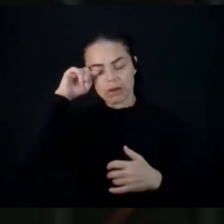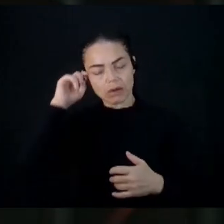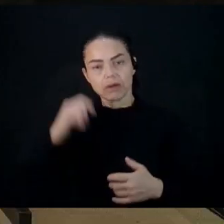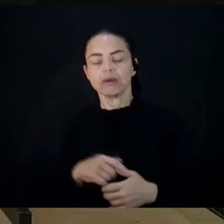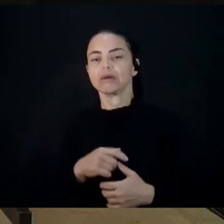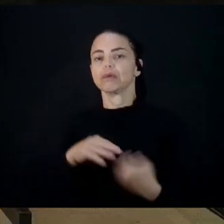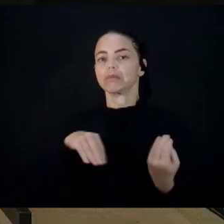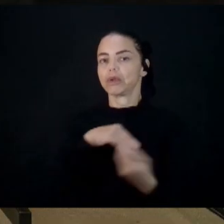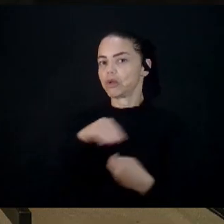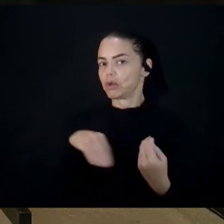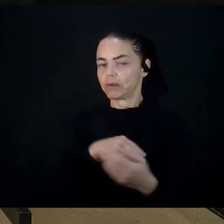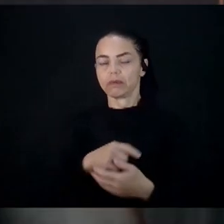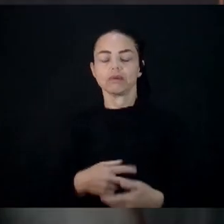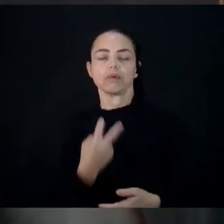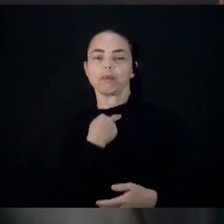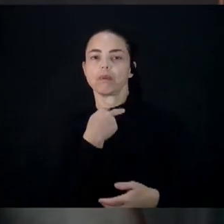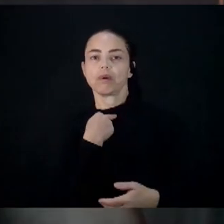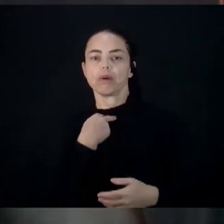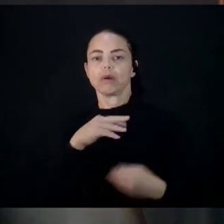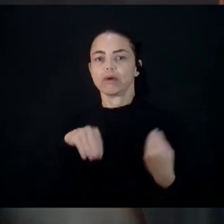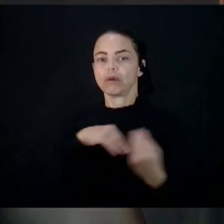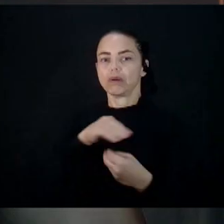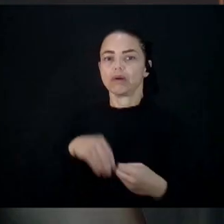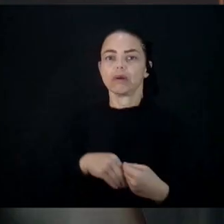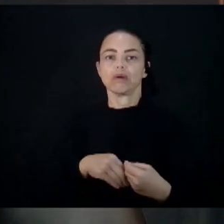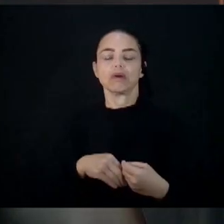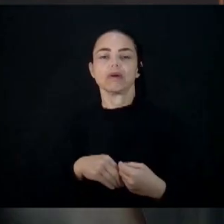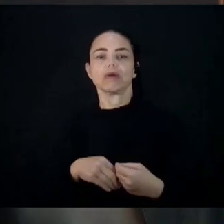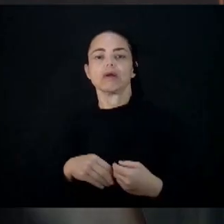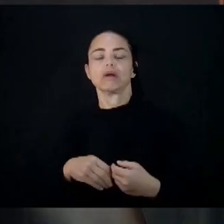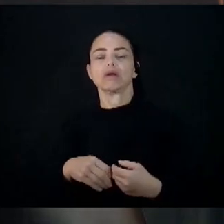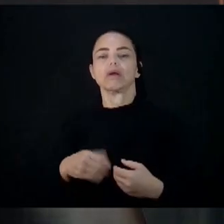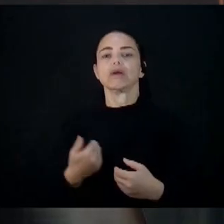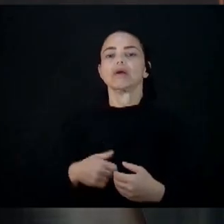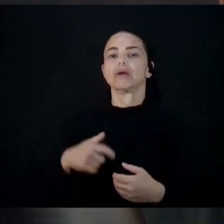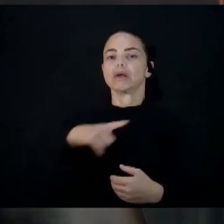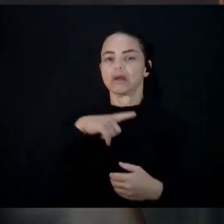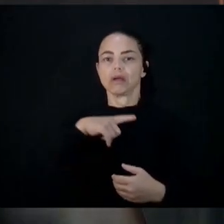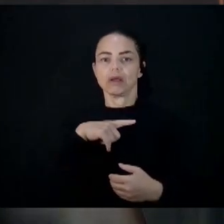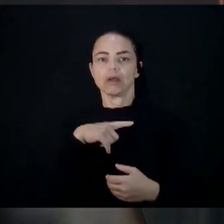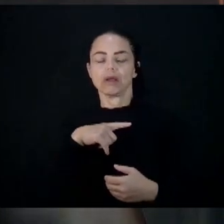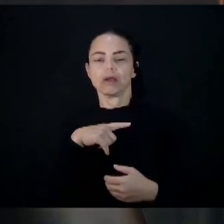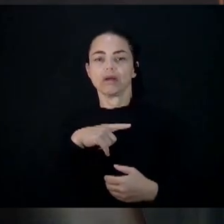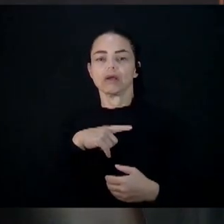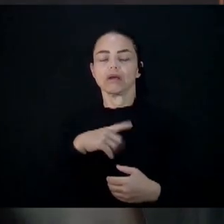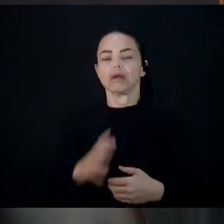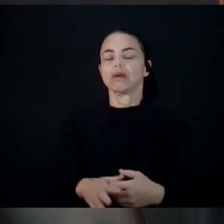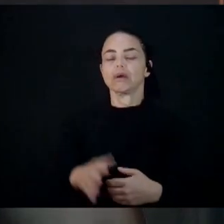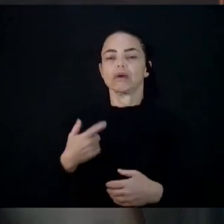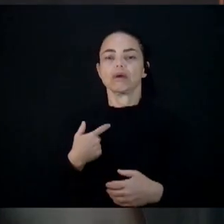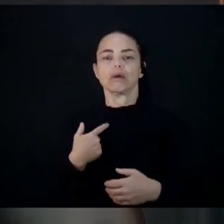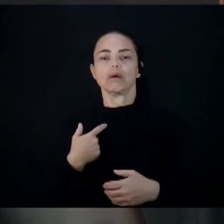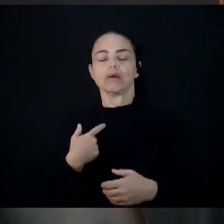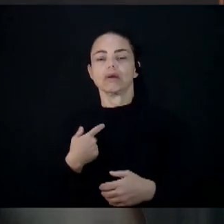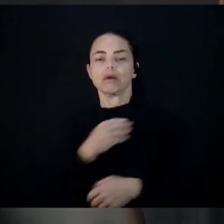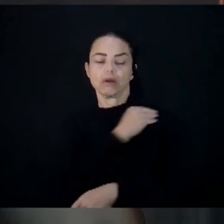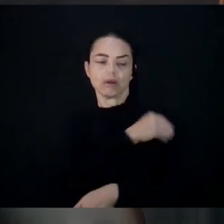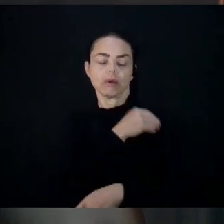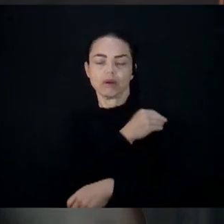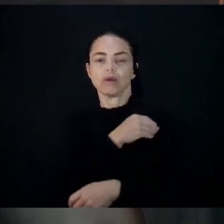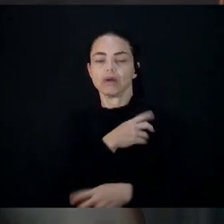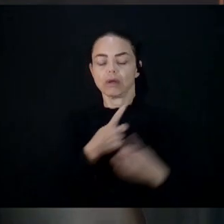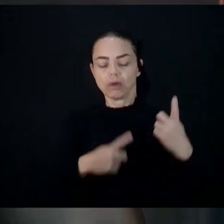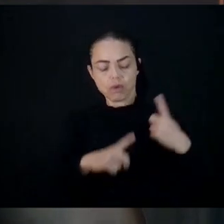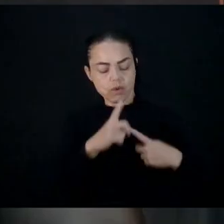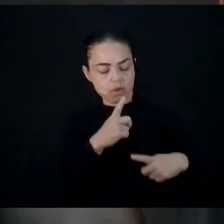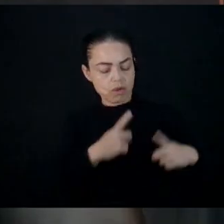doutora? Misturar, na verdade, o energético com a bebida é como se você tivesse antagonizando os efeitos, né? O álcool, ele causa uma depressão do sistema nervoso central,